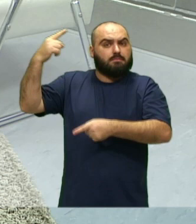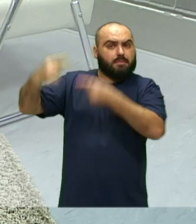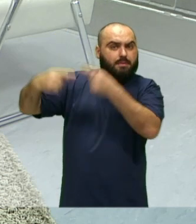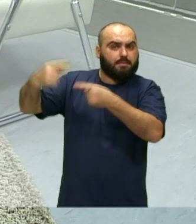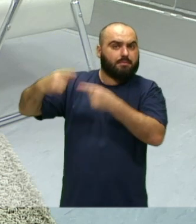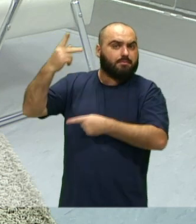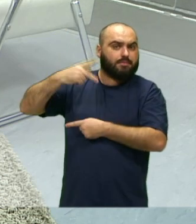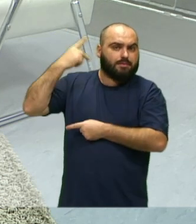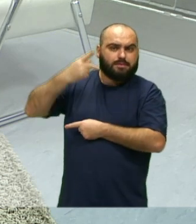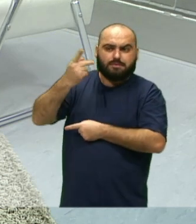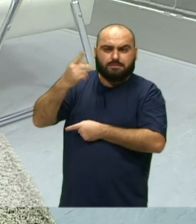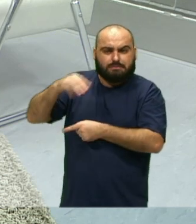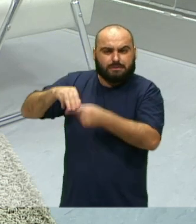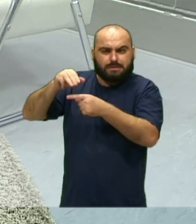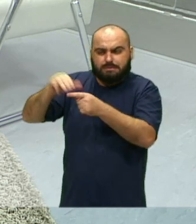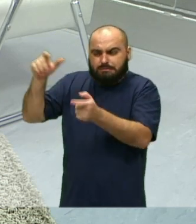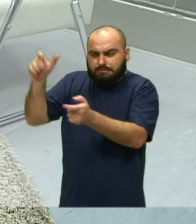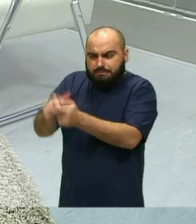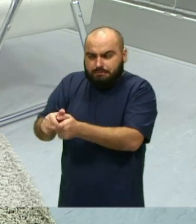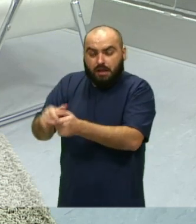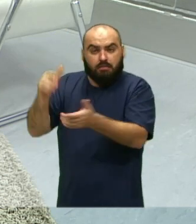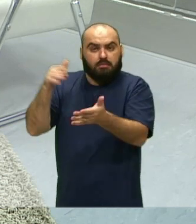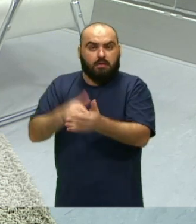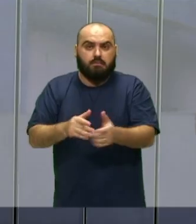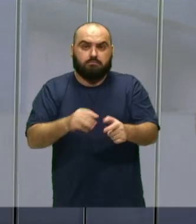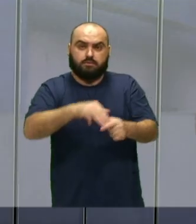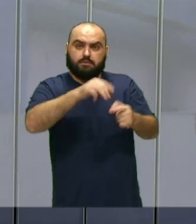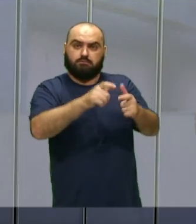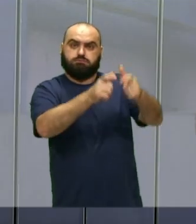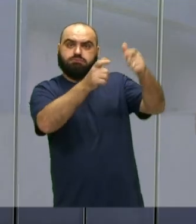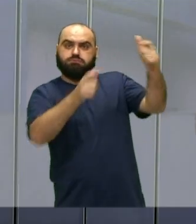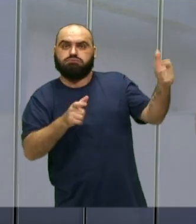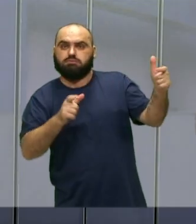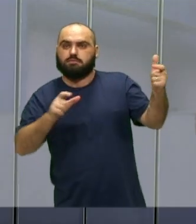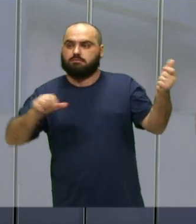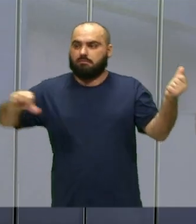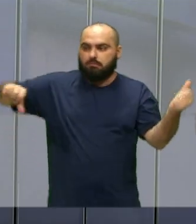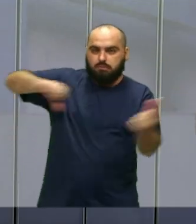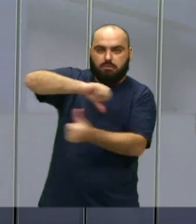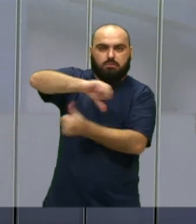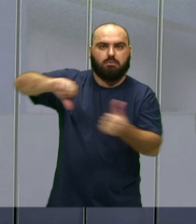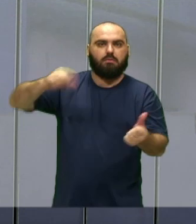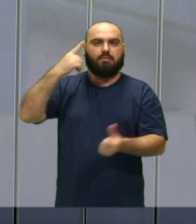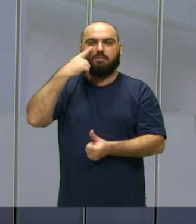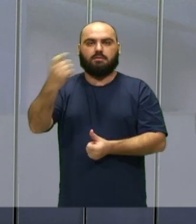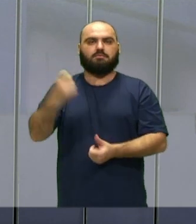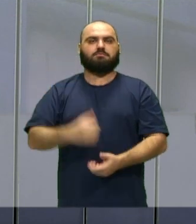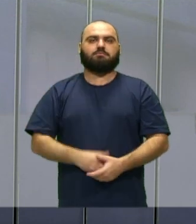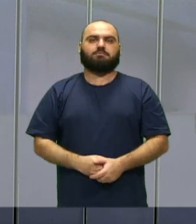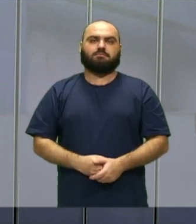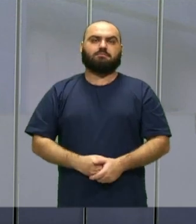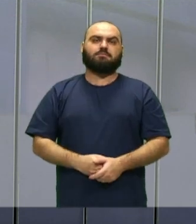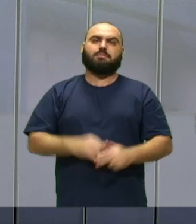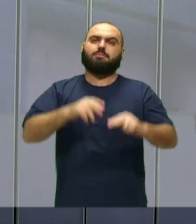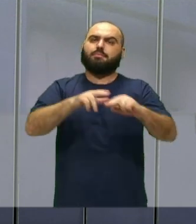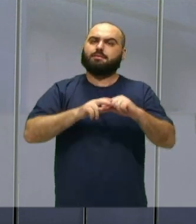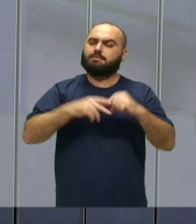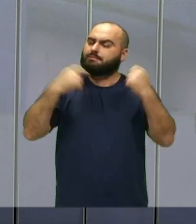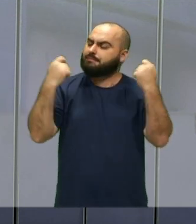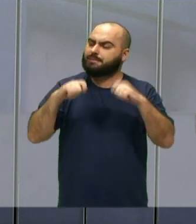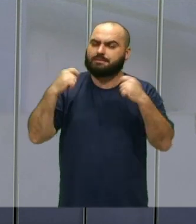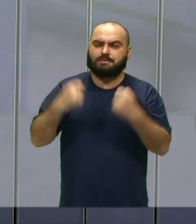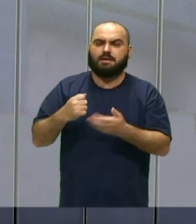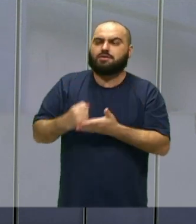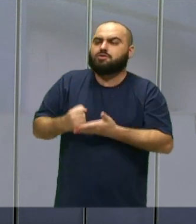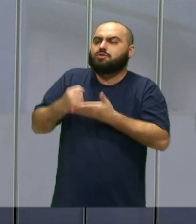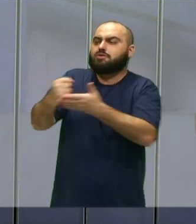aquele município pequenininho até os grandes municípios, para fazer essa troca de ideia, foi muito interessante. E que seja inspirador, né? Para inspirar